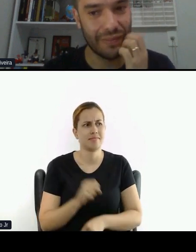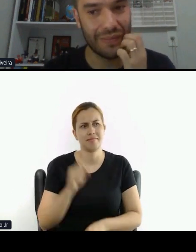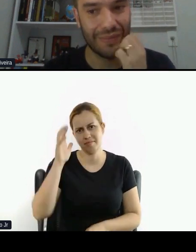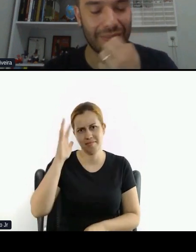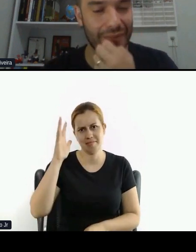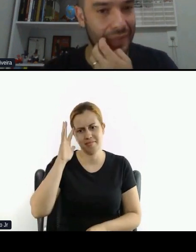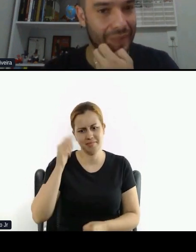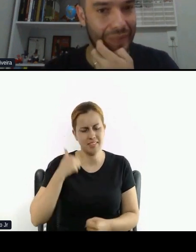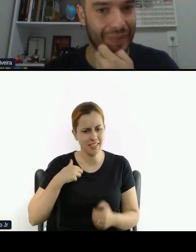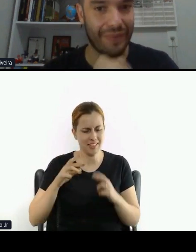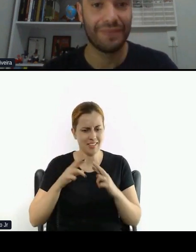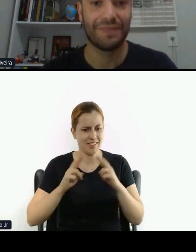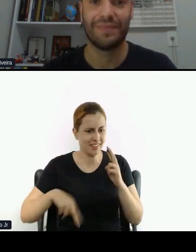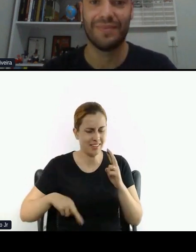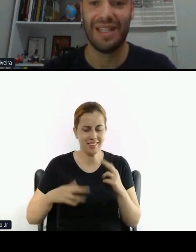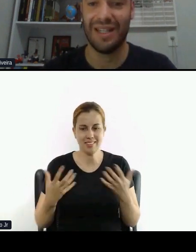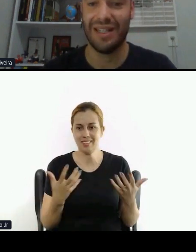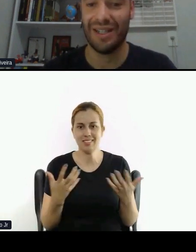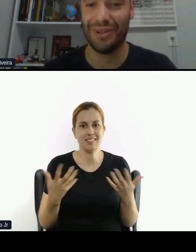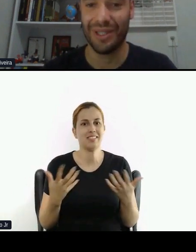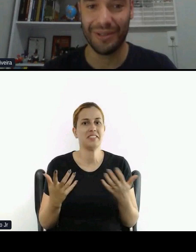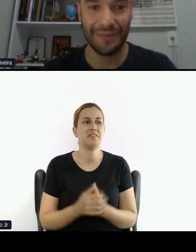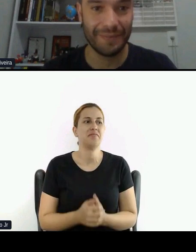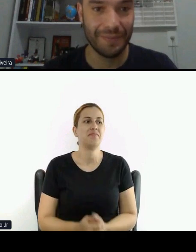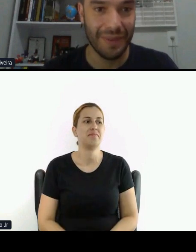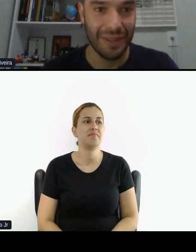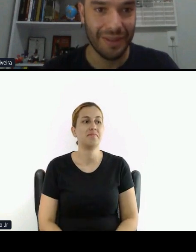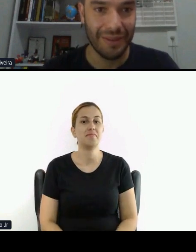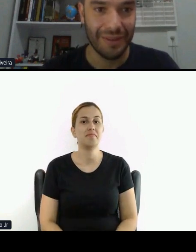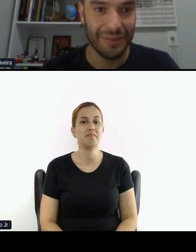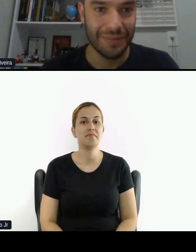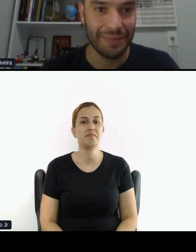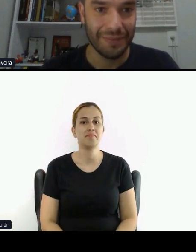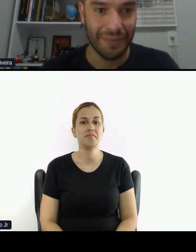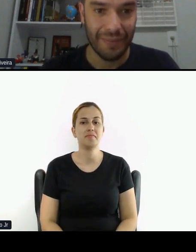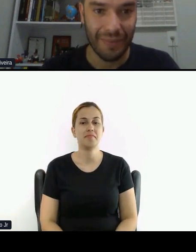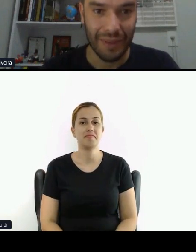aqui. Um delayzinho aí. Tranquilo.